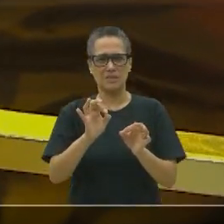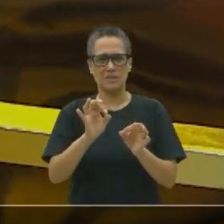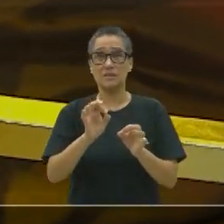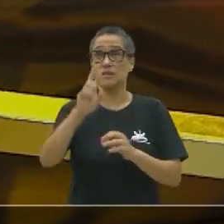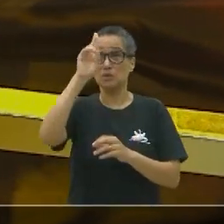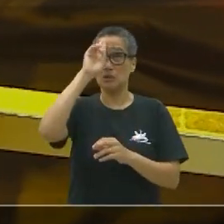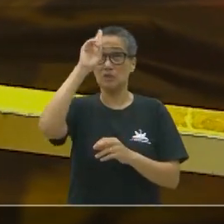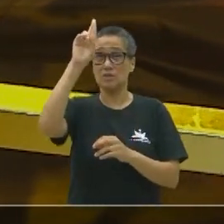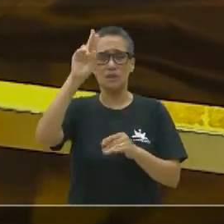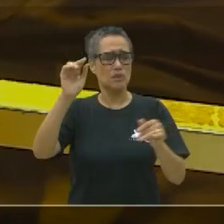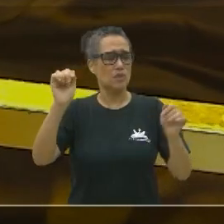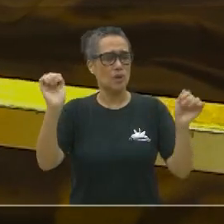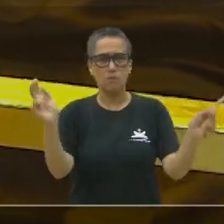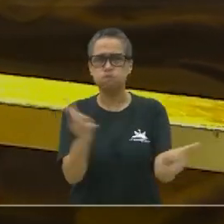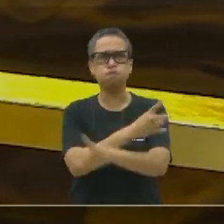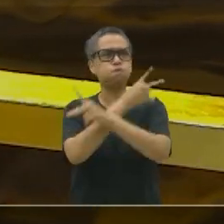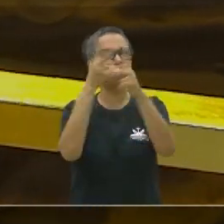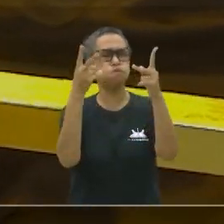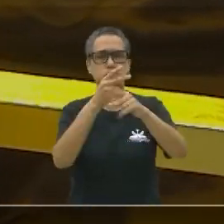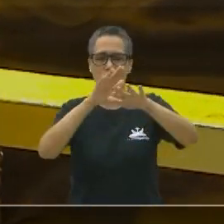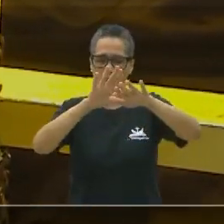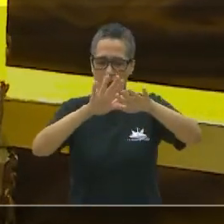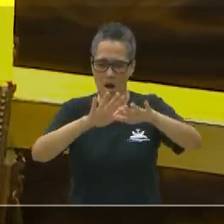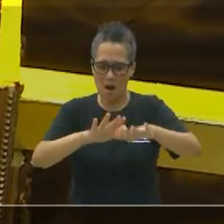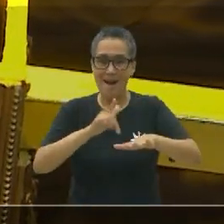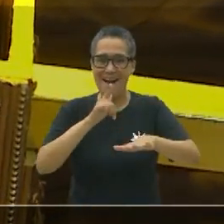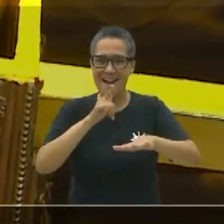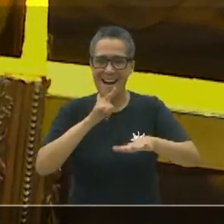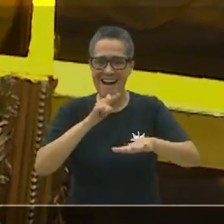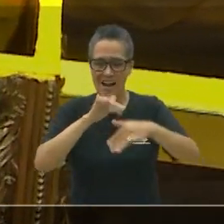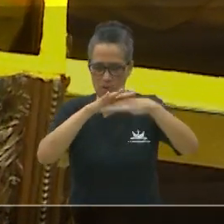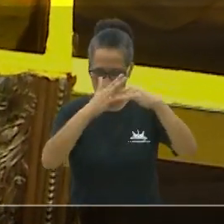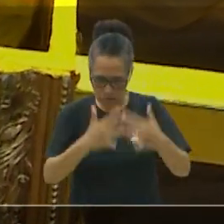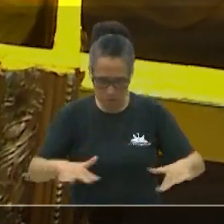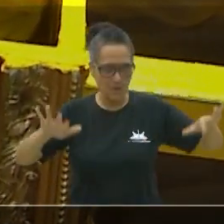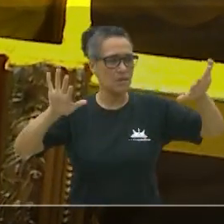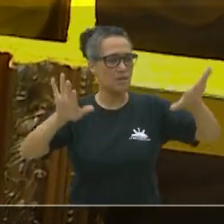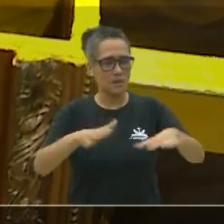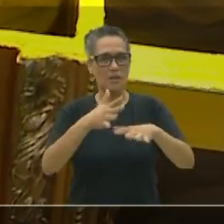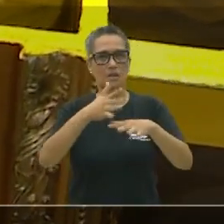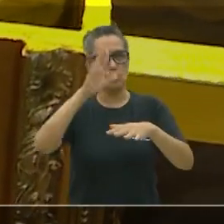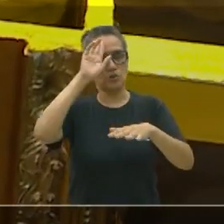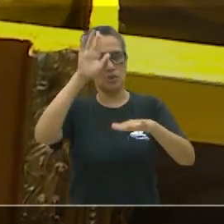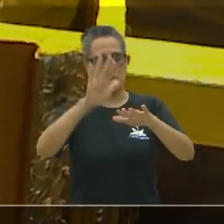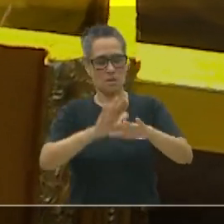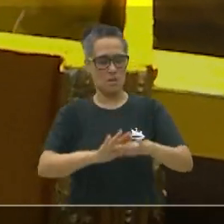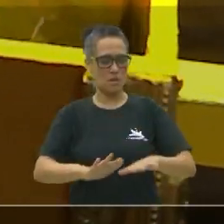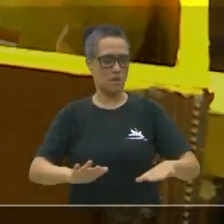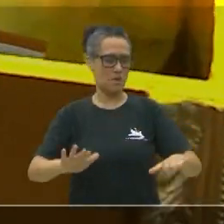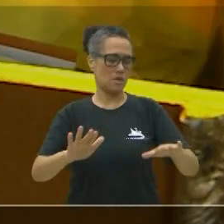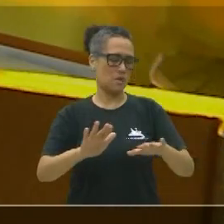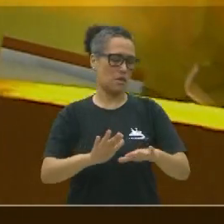os ventos, que acalma o mar. Por mais que você